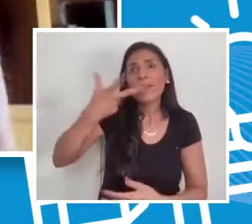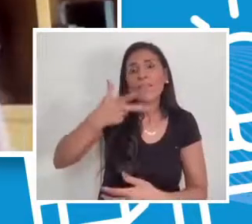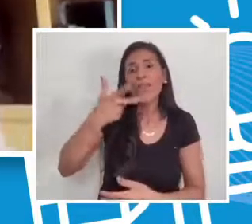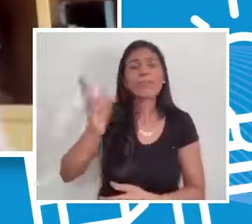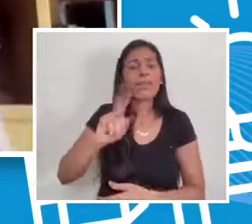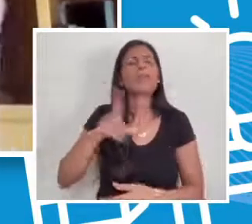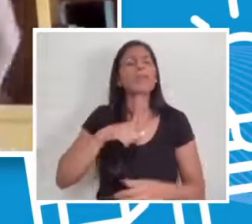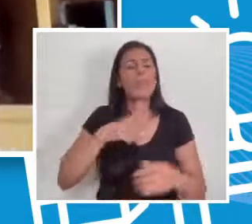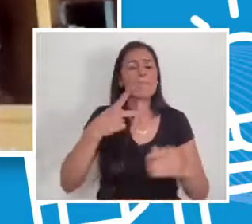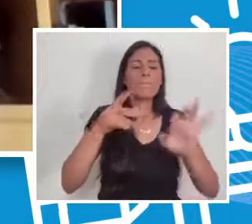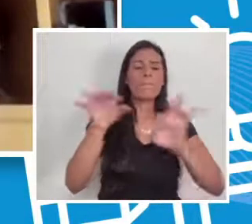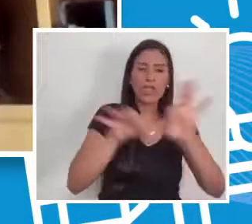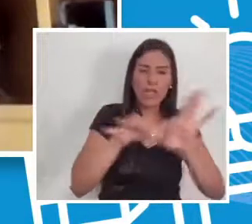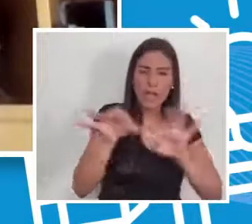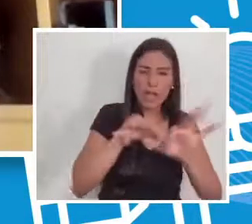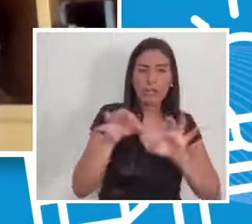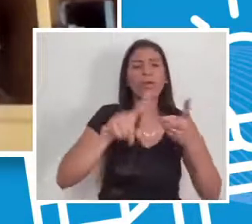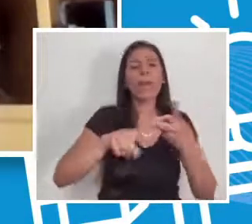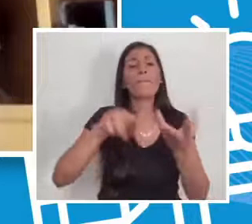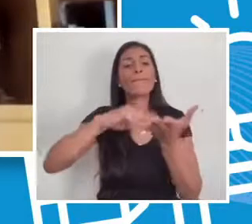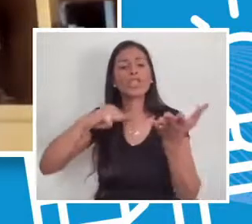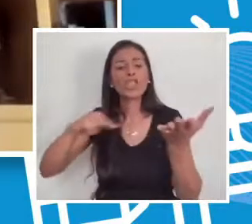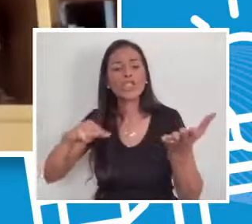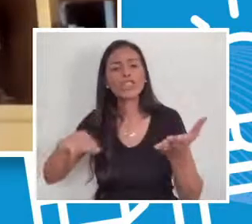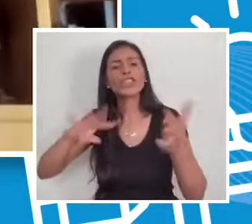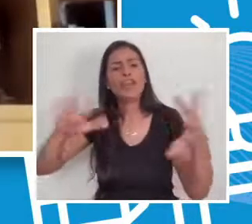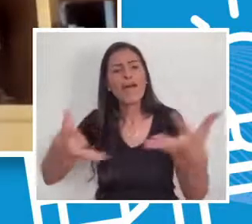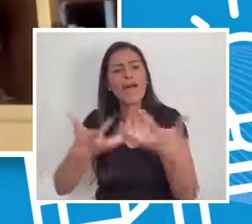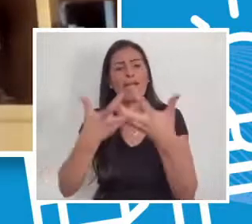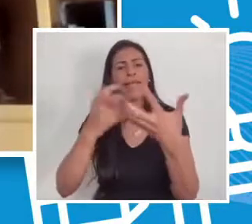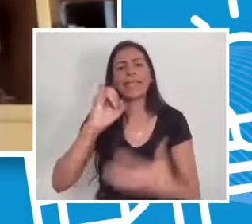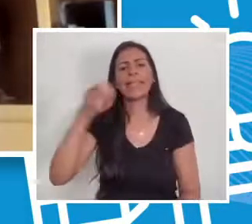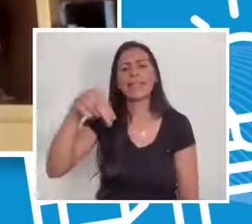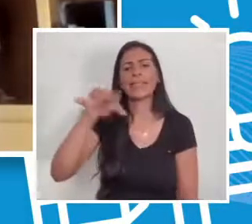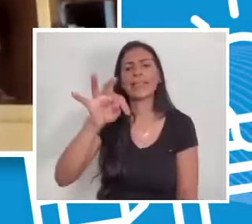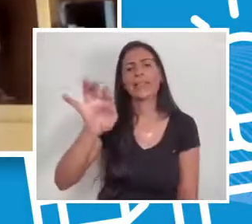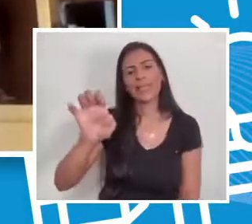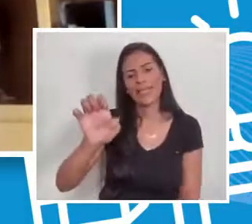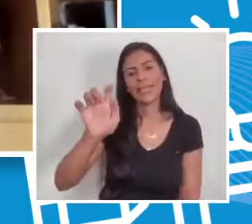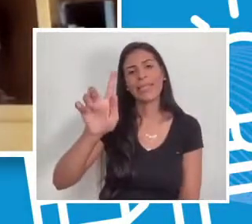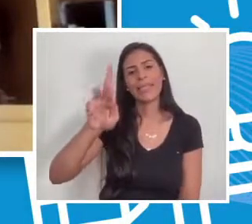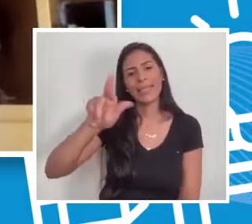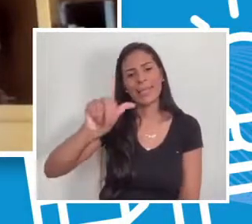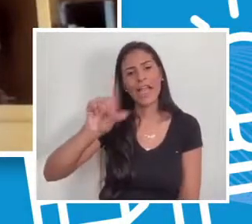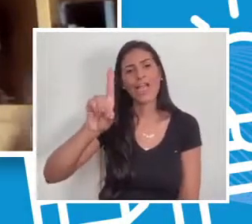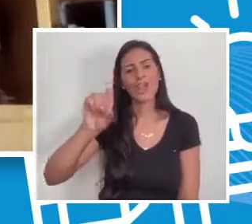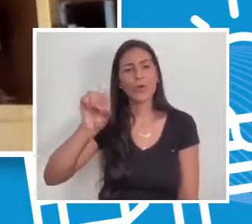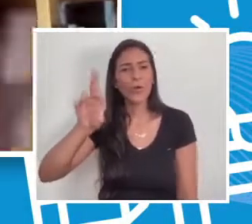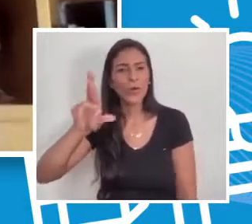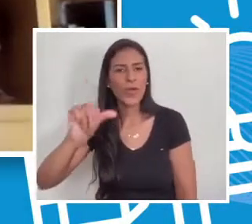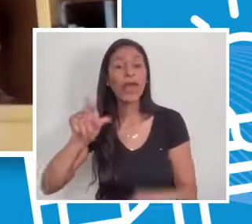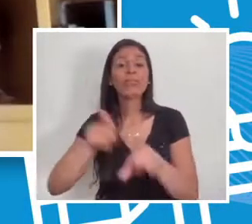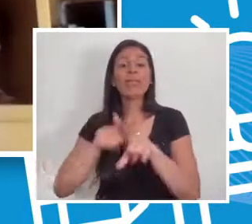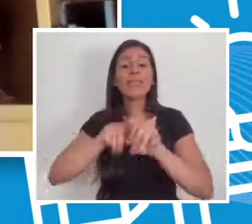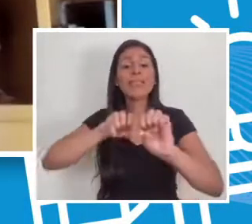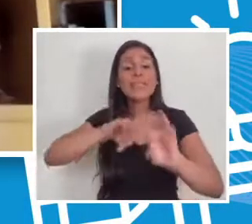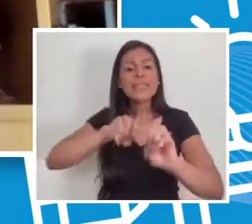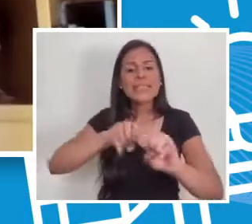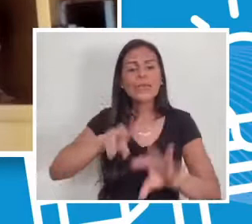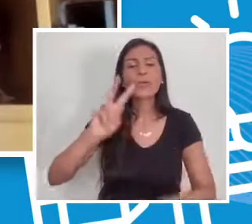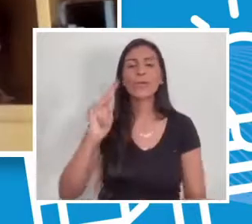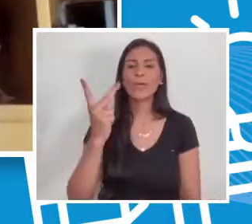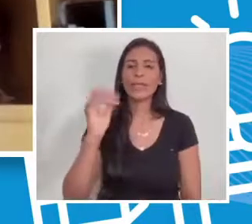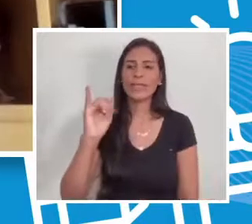metodologias integradoras, a ideia de ensino híbrido, essa aprendizagem por problemas, que foque